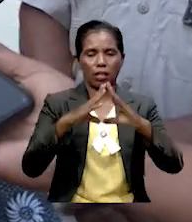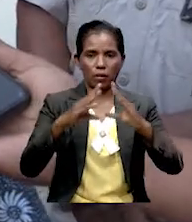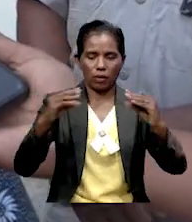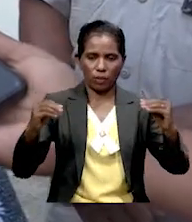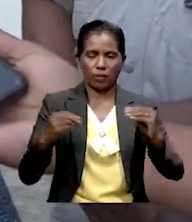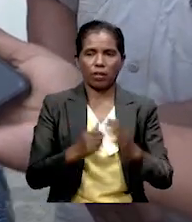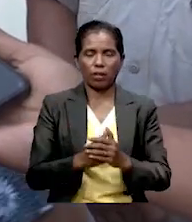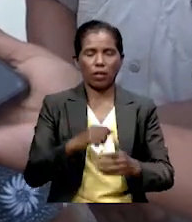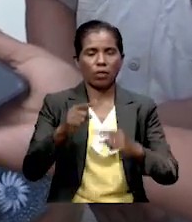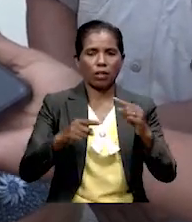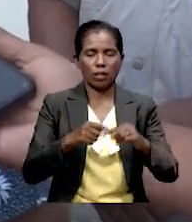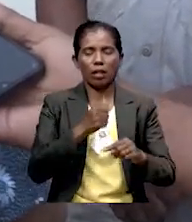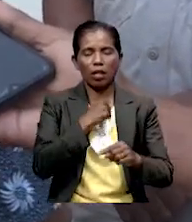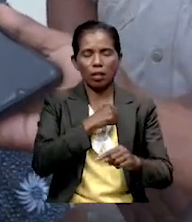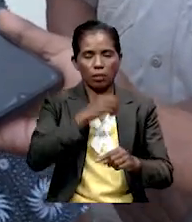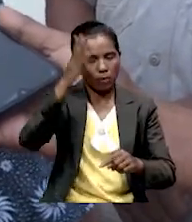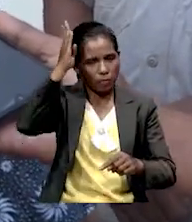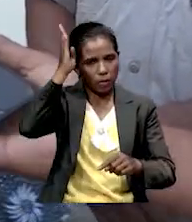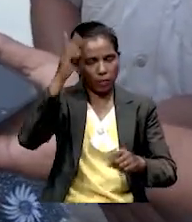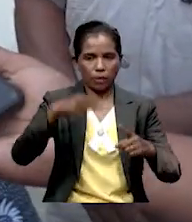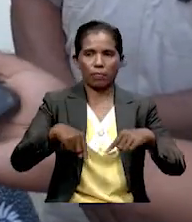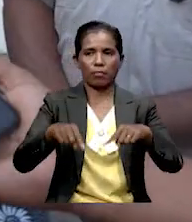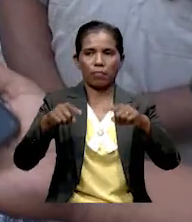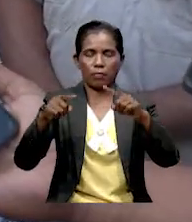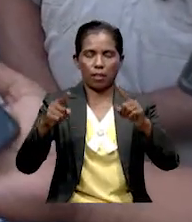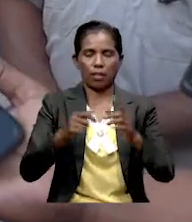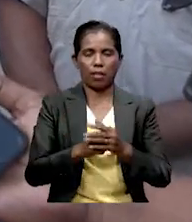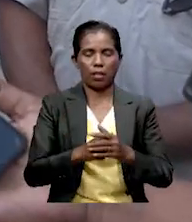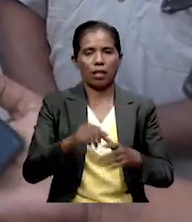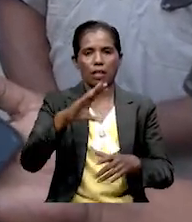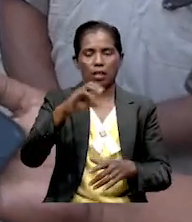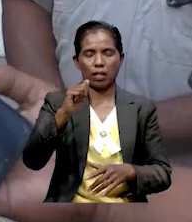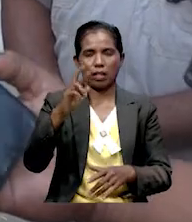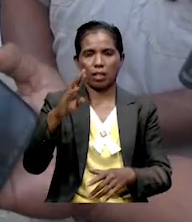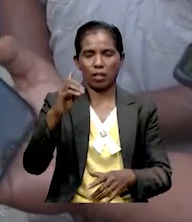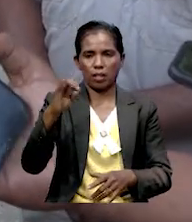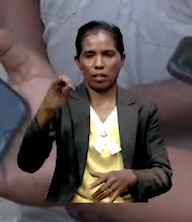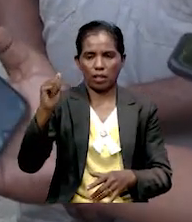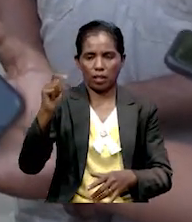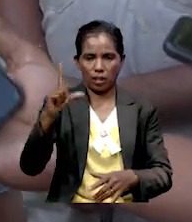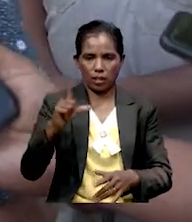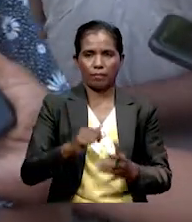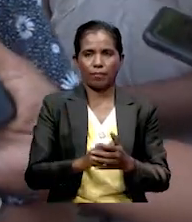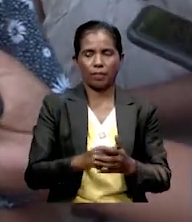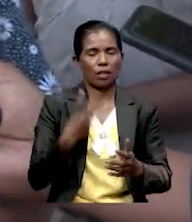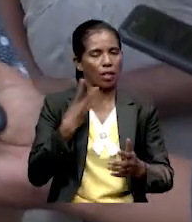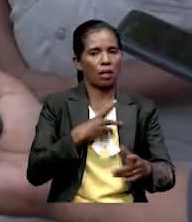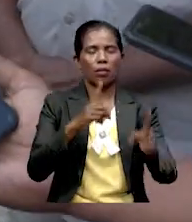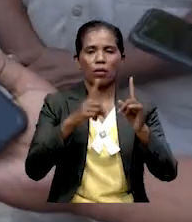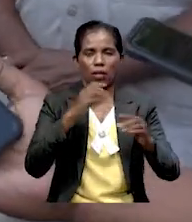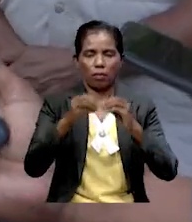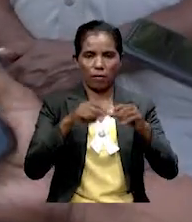hira, Dom Virgílio, sae, bacar real. Me dou no bacar, o hinha me colhia com a